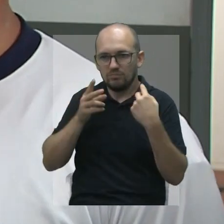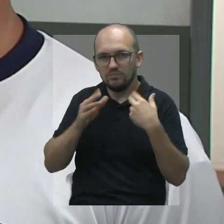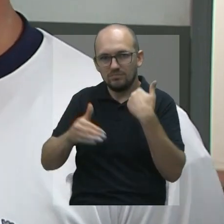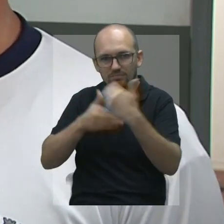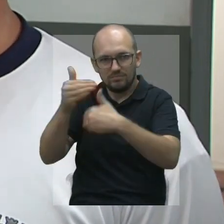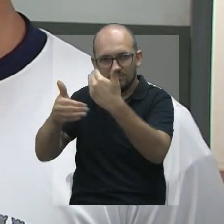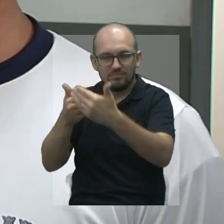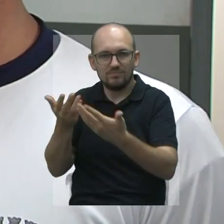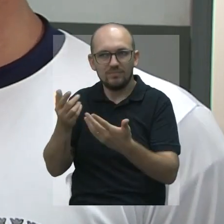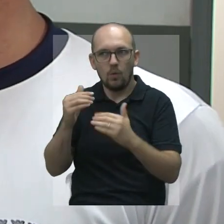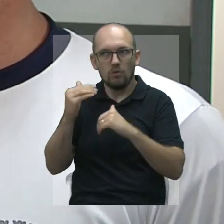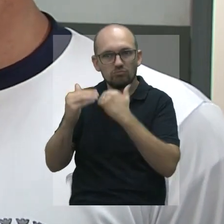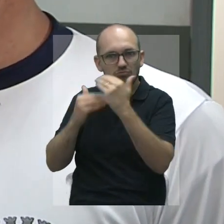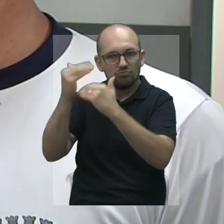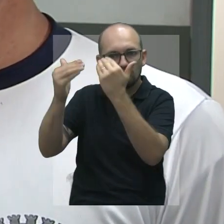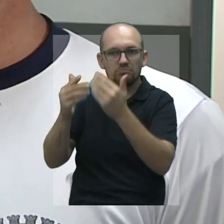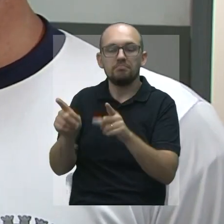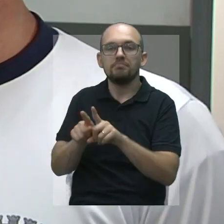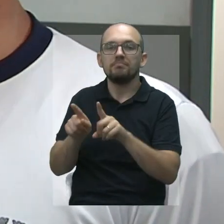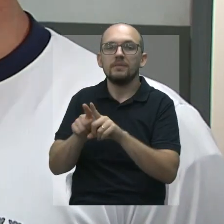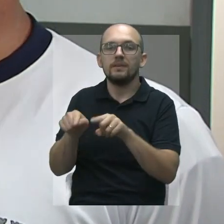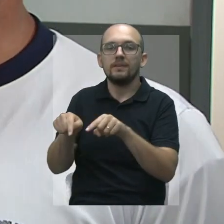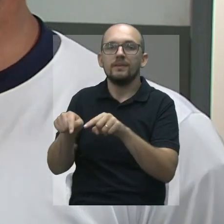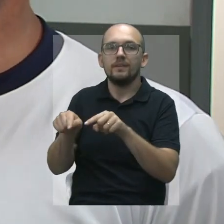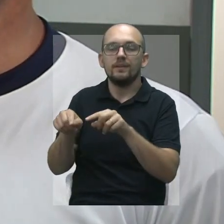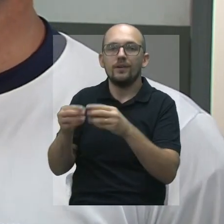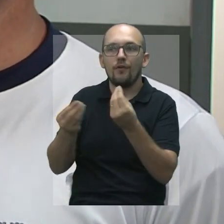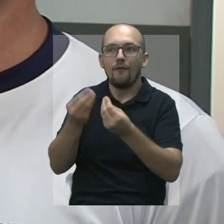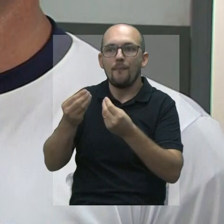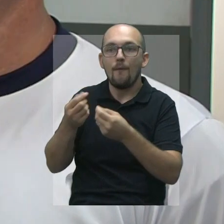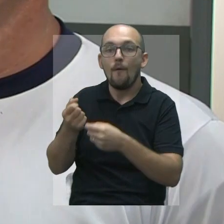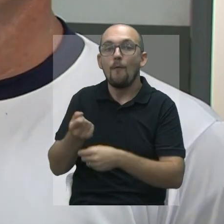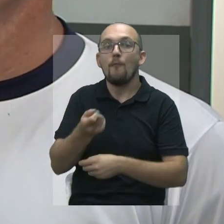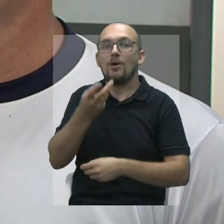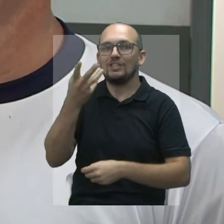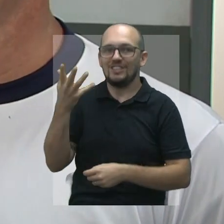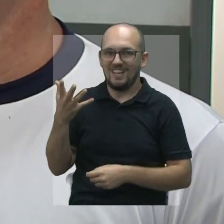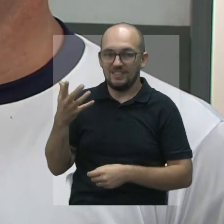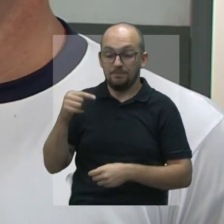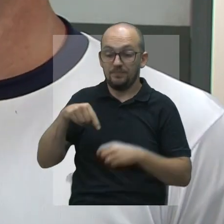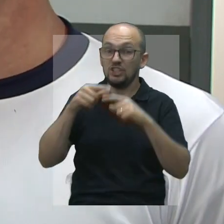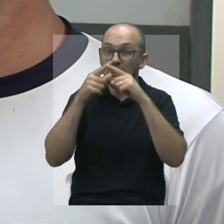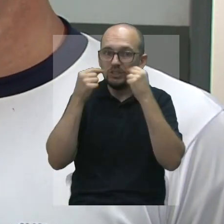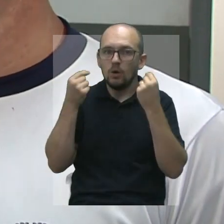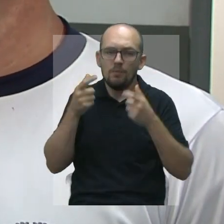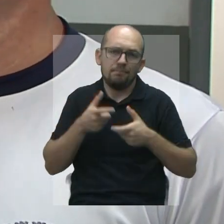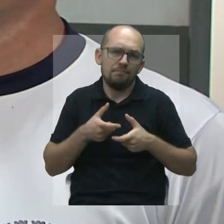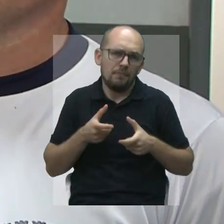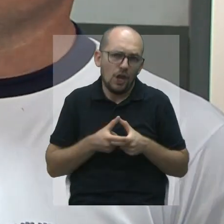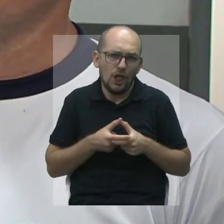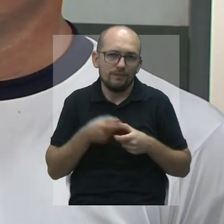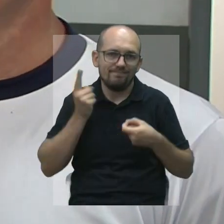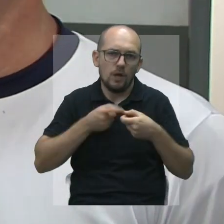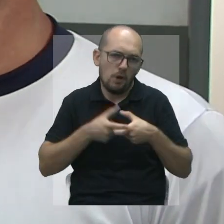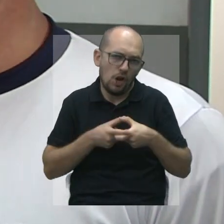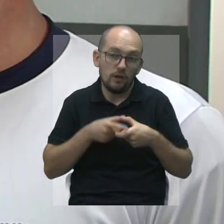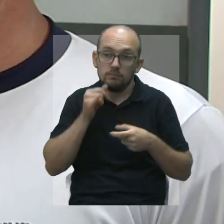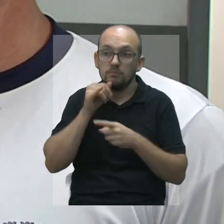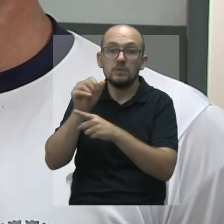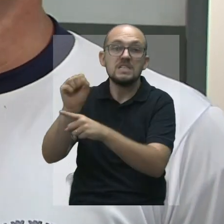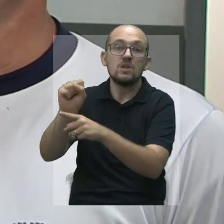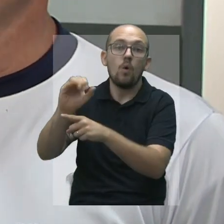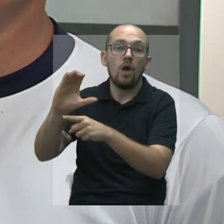né? Em relação à quantidade de munícipes, né? Jaú é muito menor em relação a São